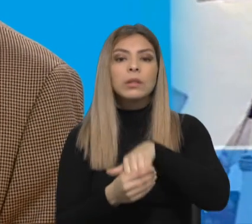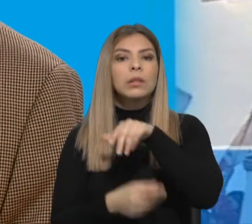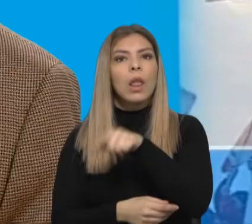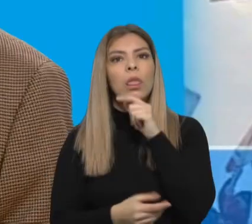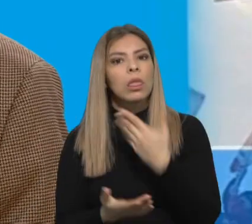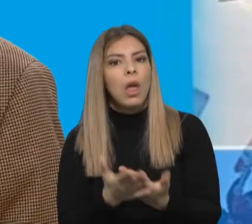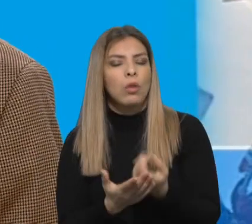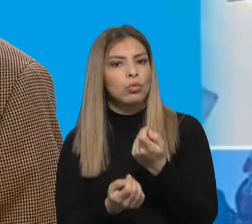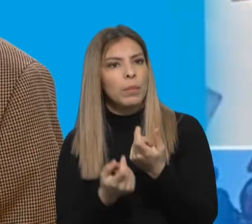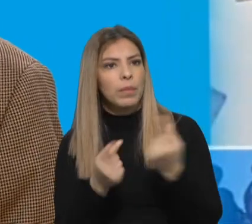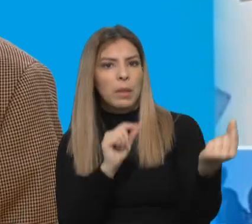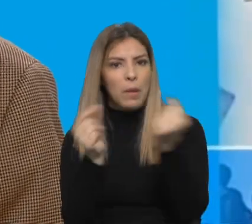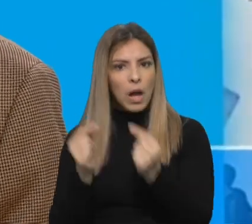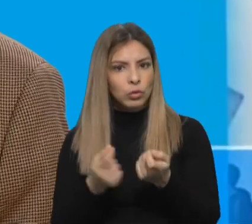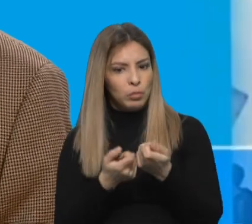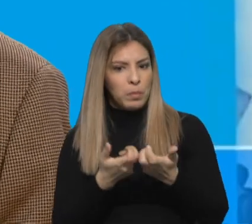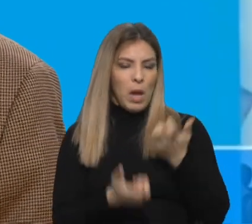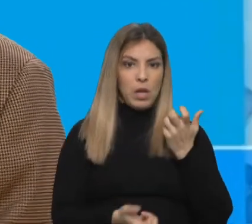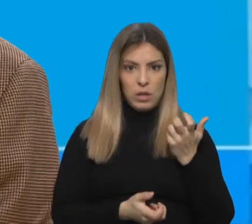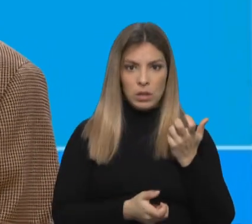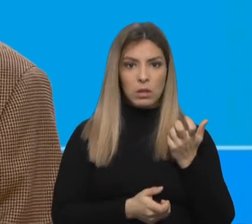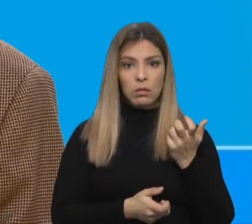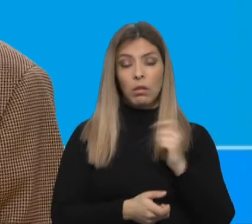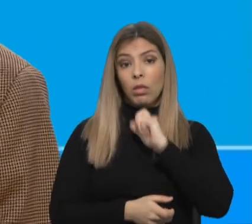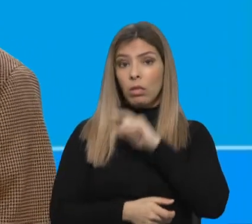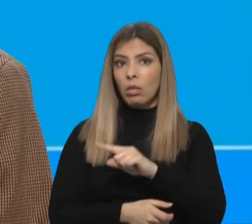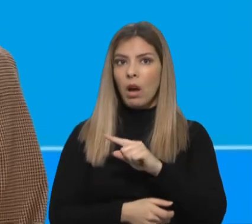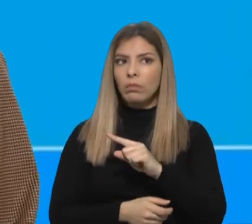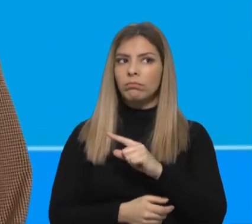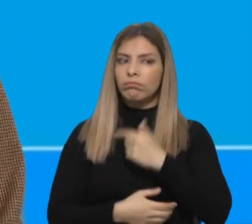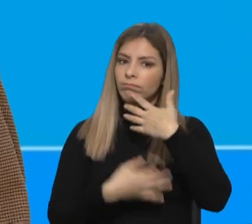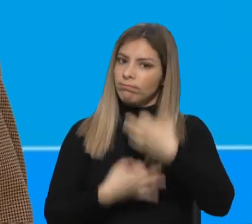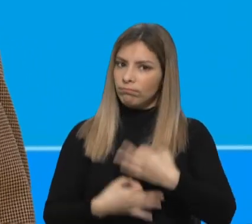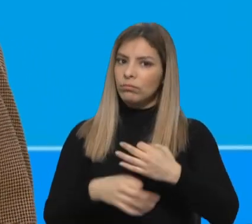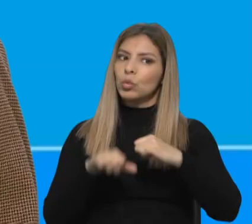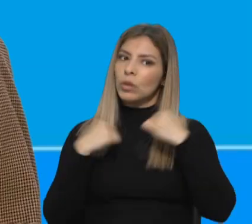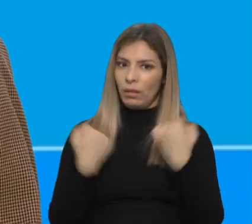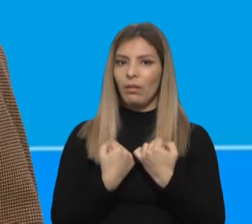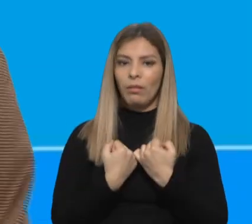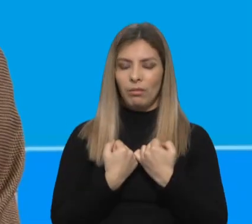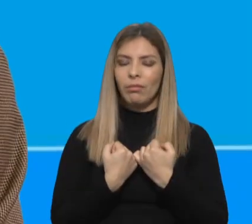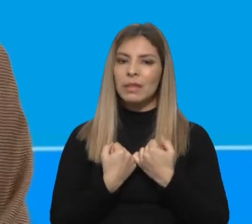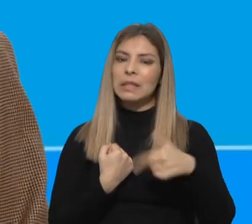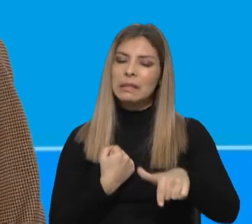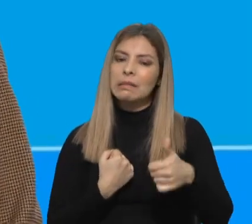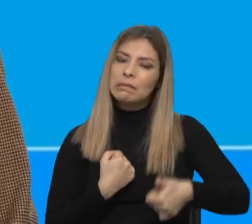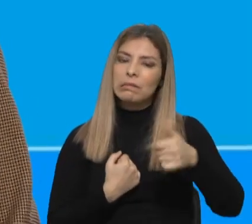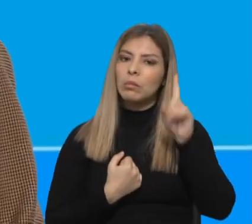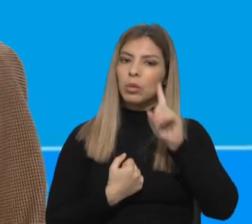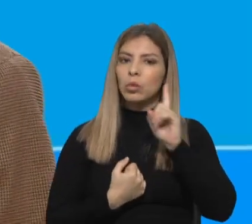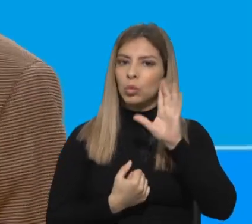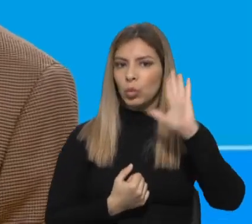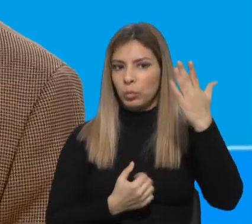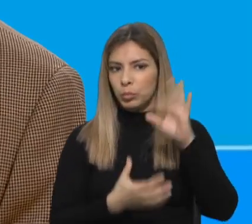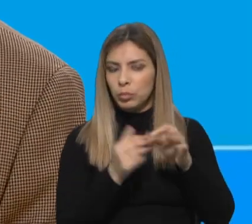o debate e com essa elevação depois tentar passar uma mensagem de credibilidade para a sociedade, que é fundamental para as pessoas se reverem nos seus representantes,